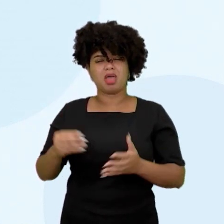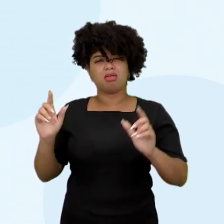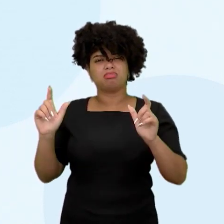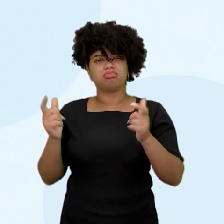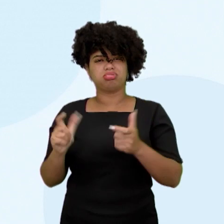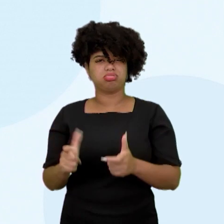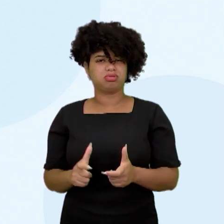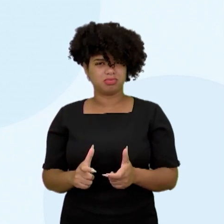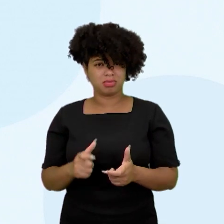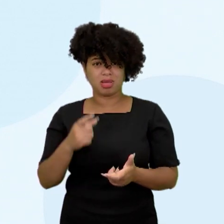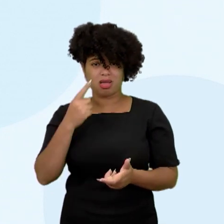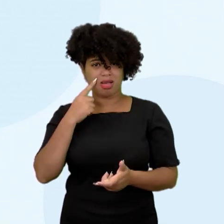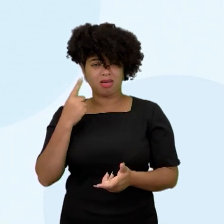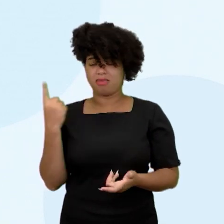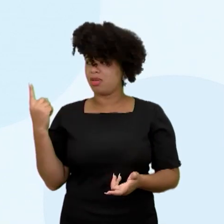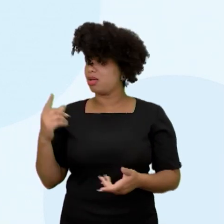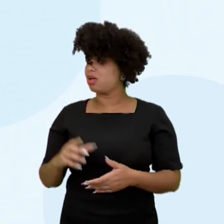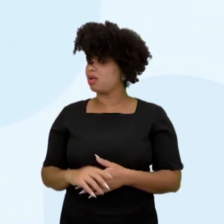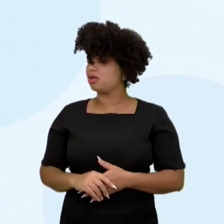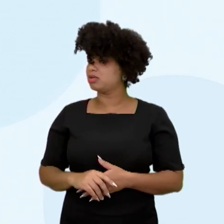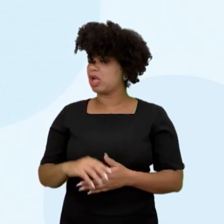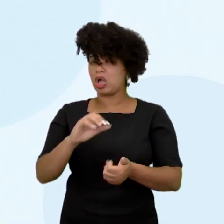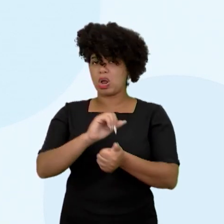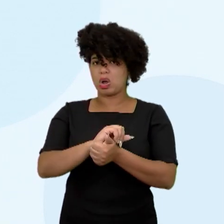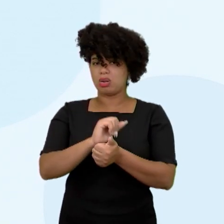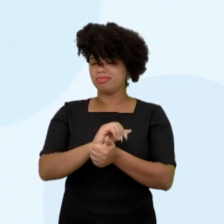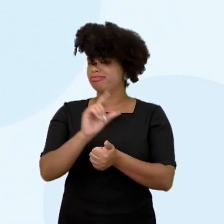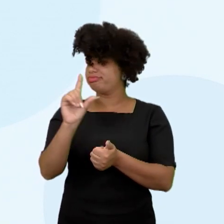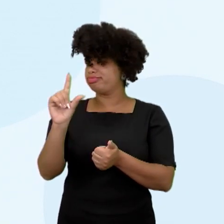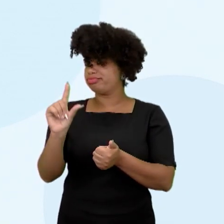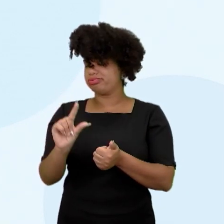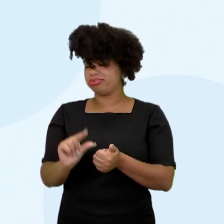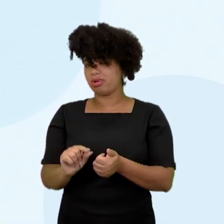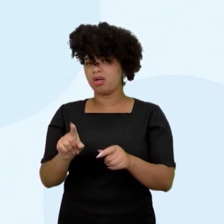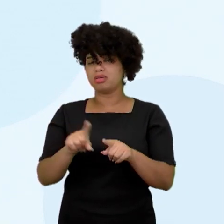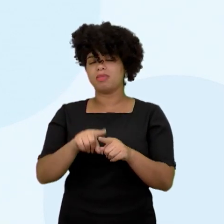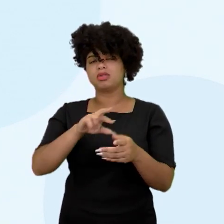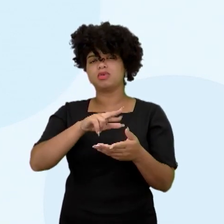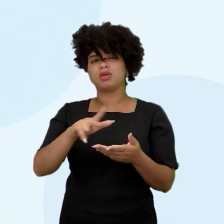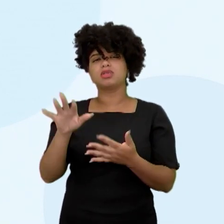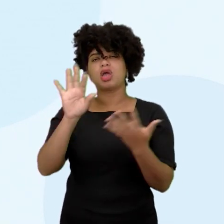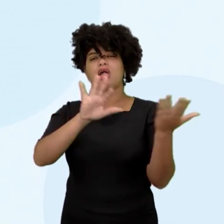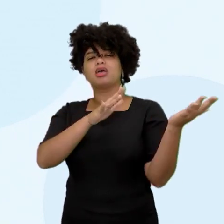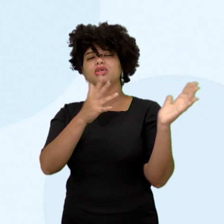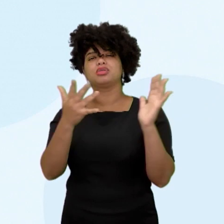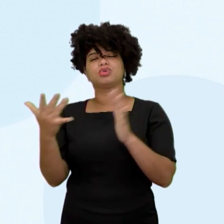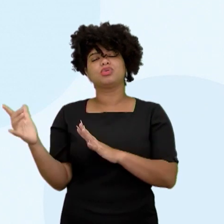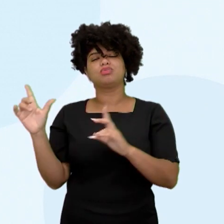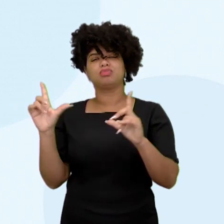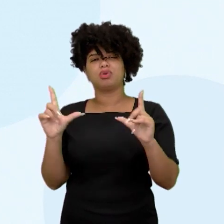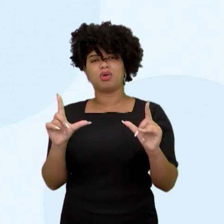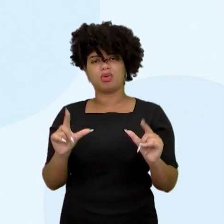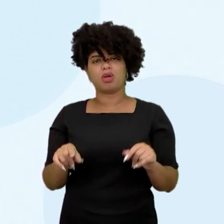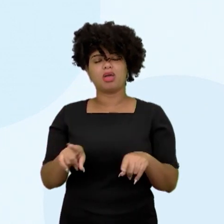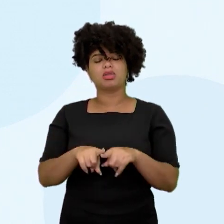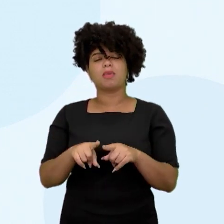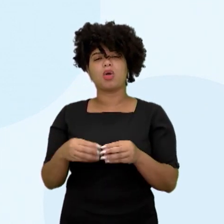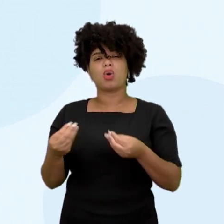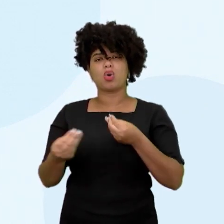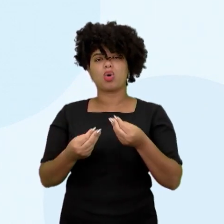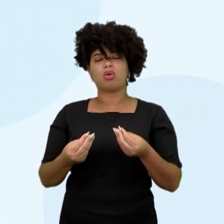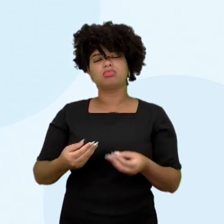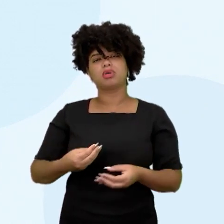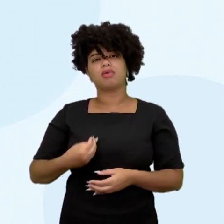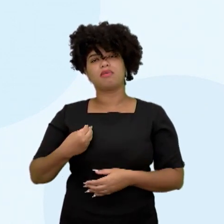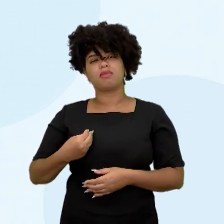mercado que ameaça não só a qualidade e a disponibilidade dos recursos naturais, mas também os meios de